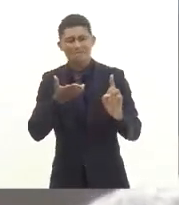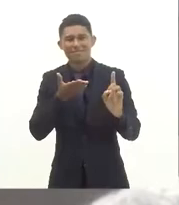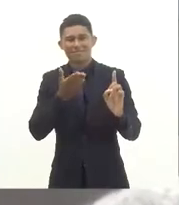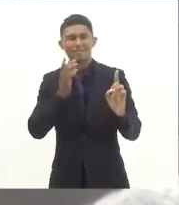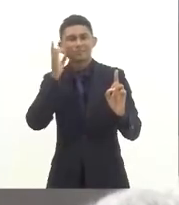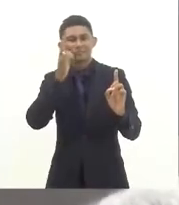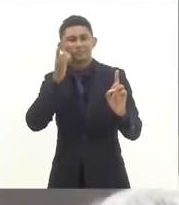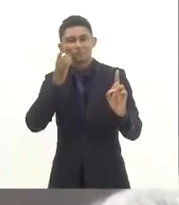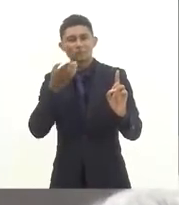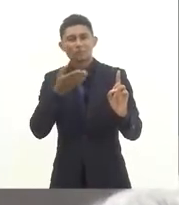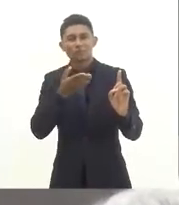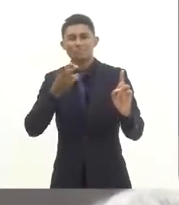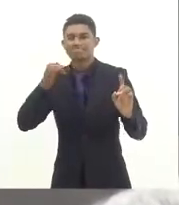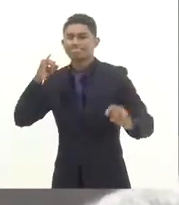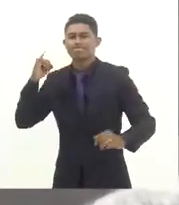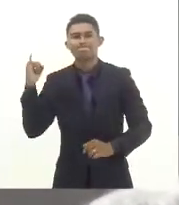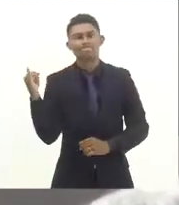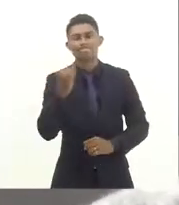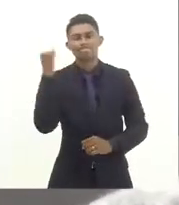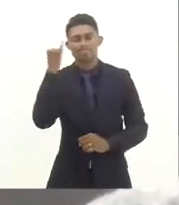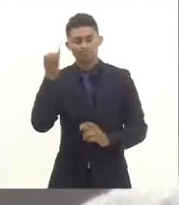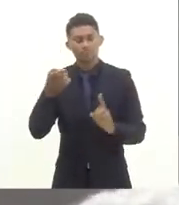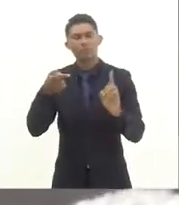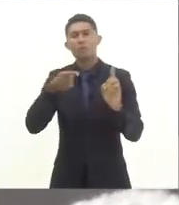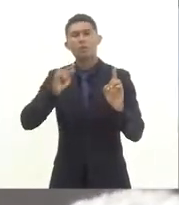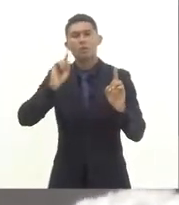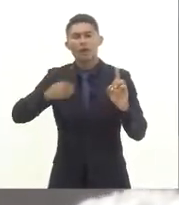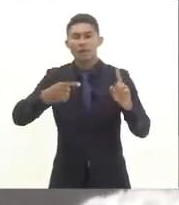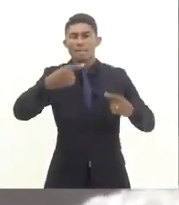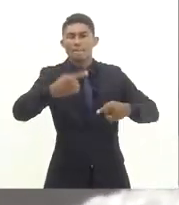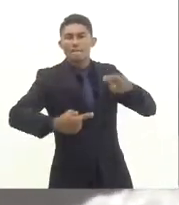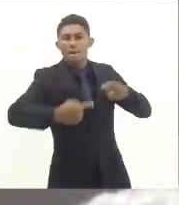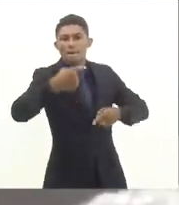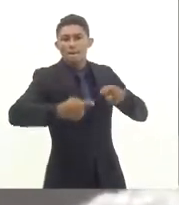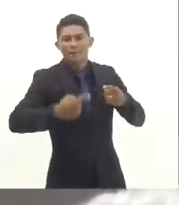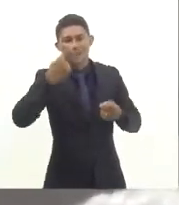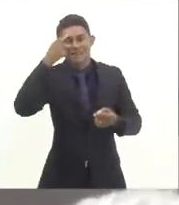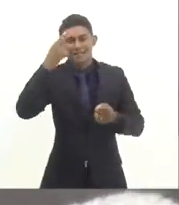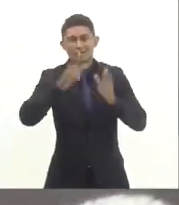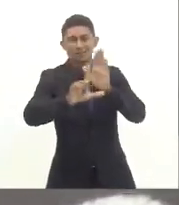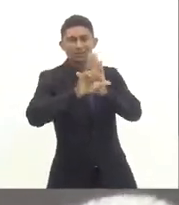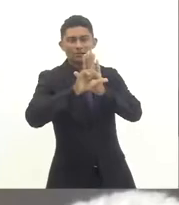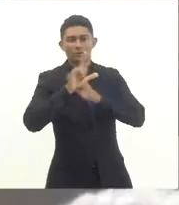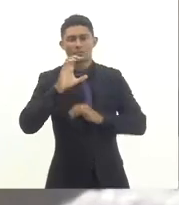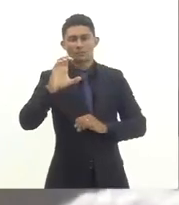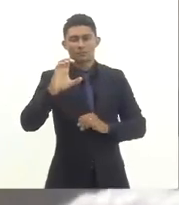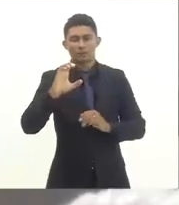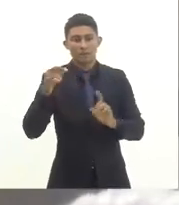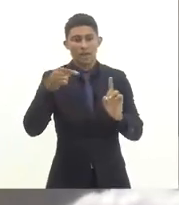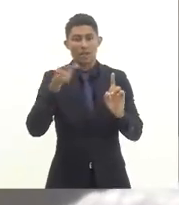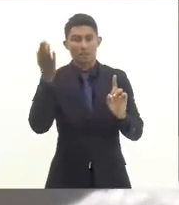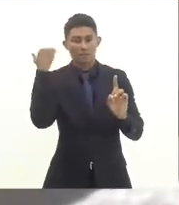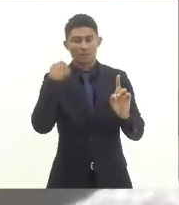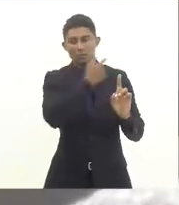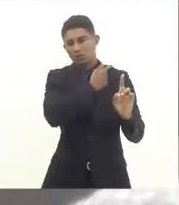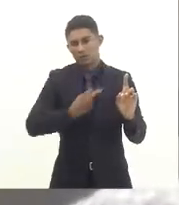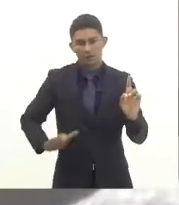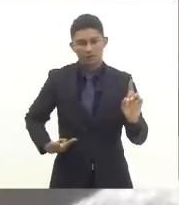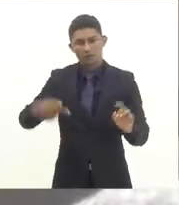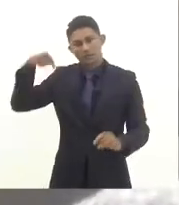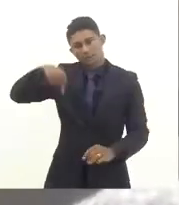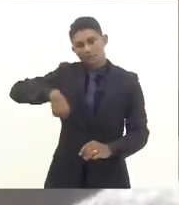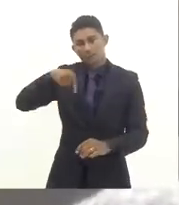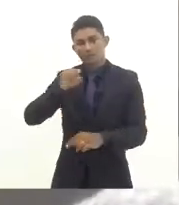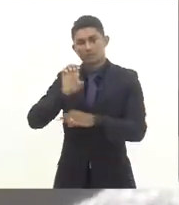ela foi importante inclusive na política no estabelecimento da política de cotas enquanto o governador a desse estado